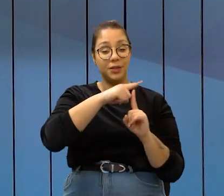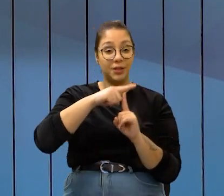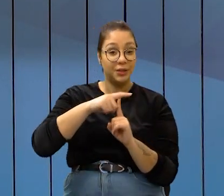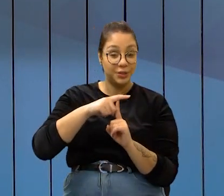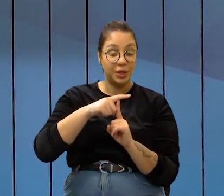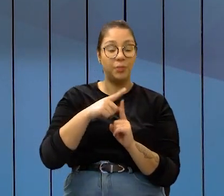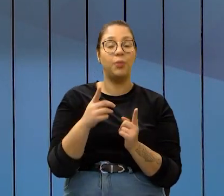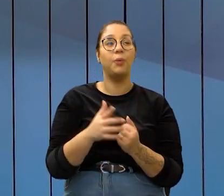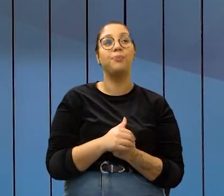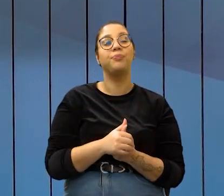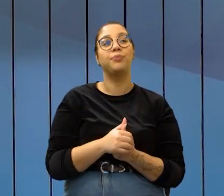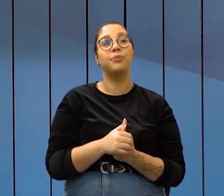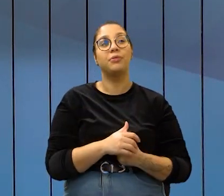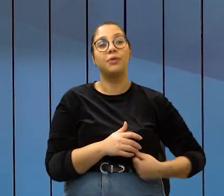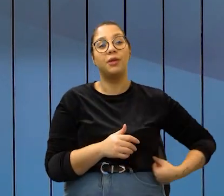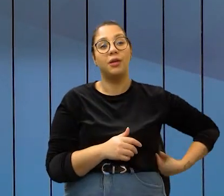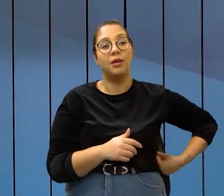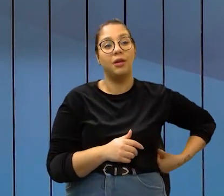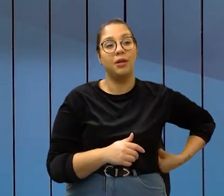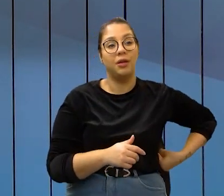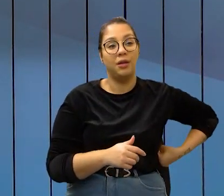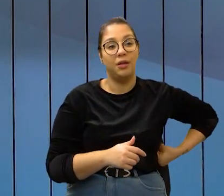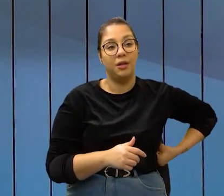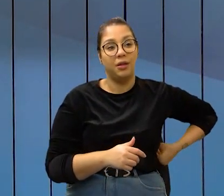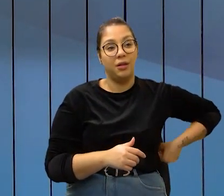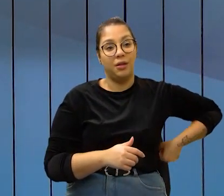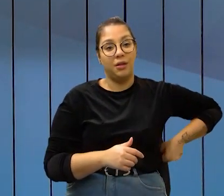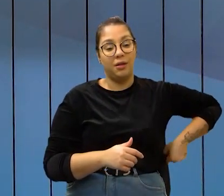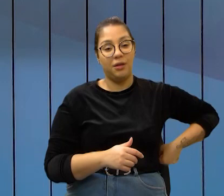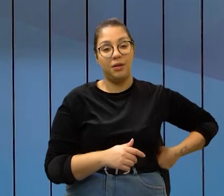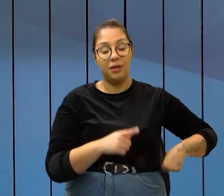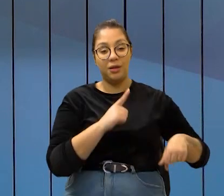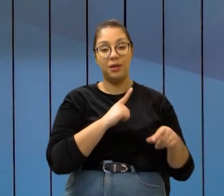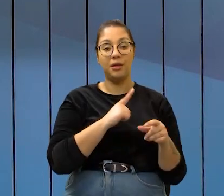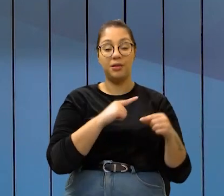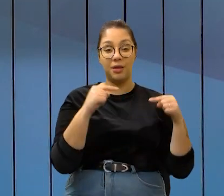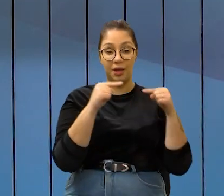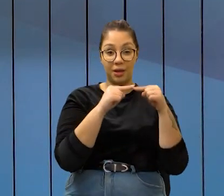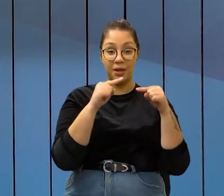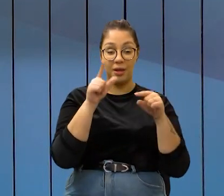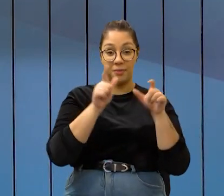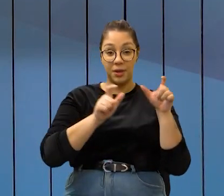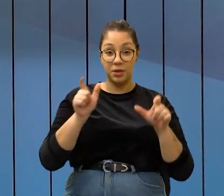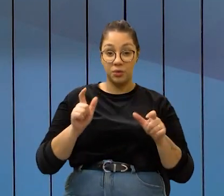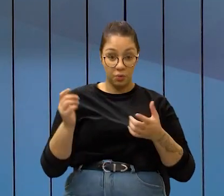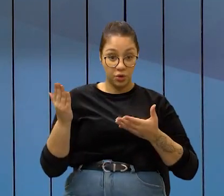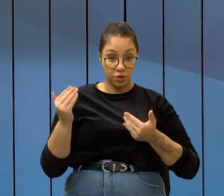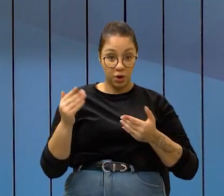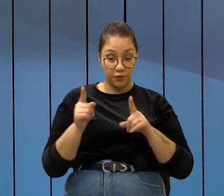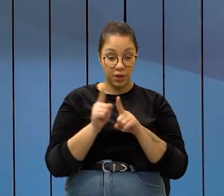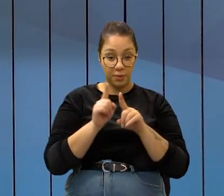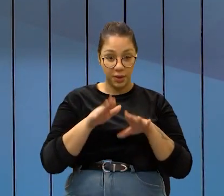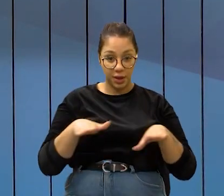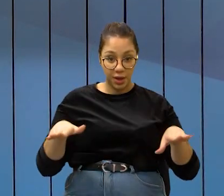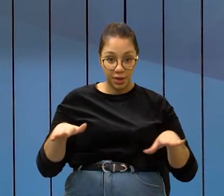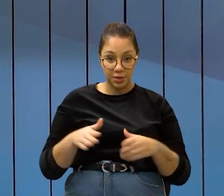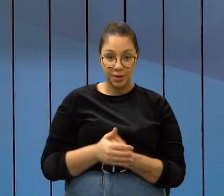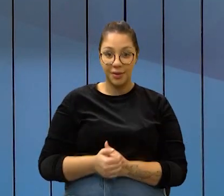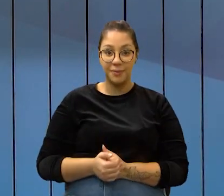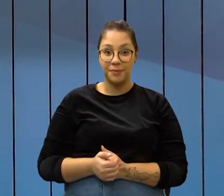vendo aqui sobre os tipos, que está relacionado mais a pacientes jovens e crianças?